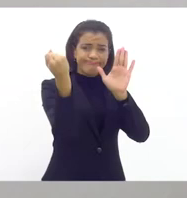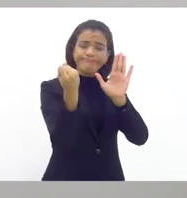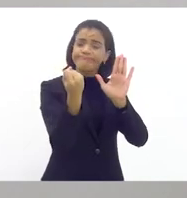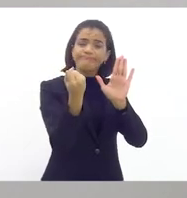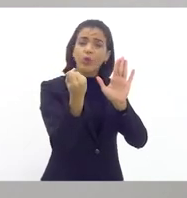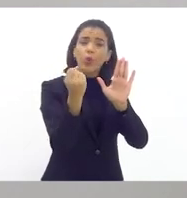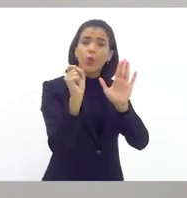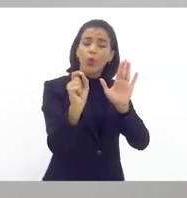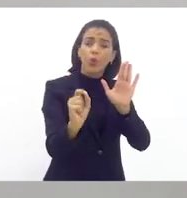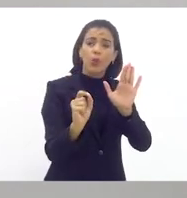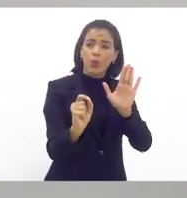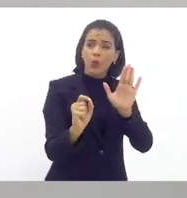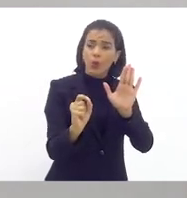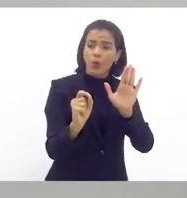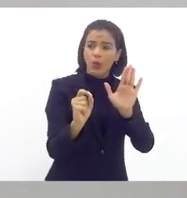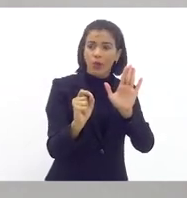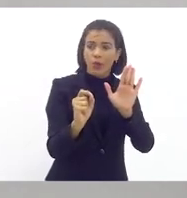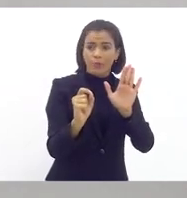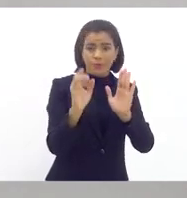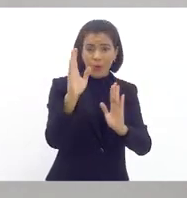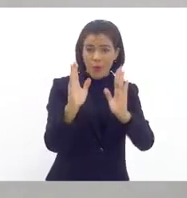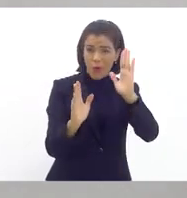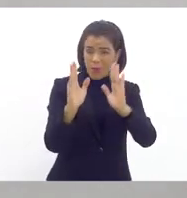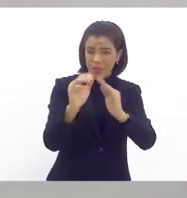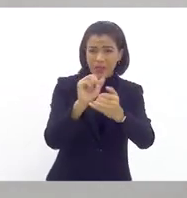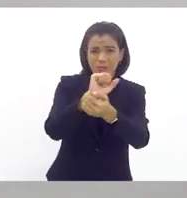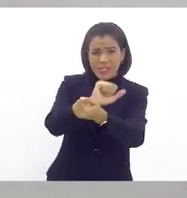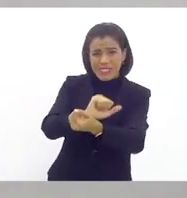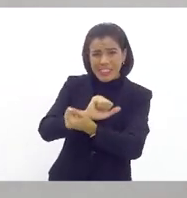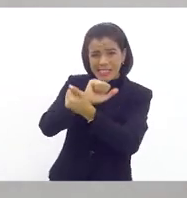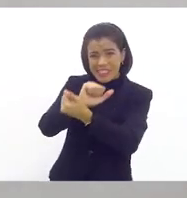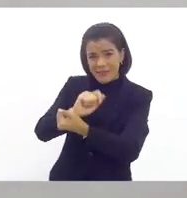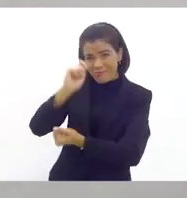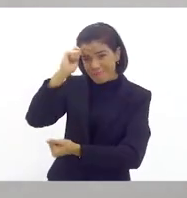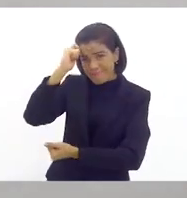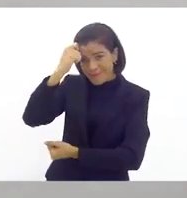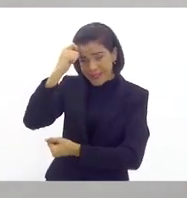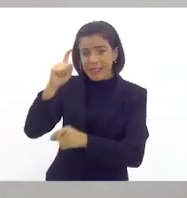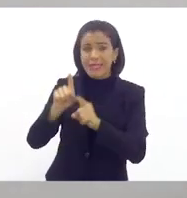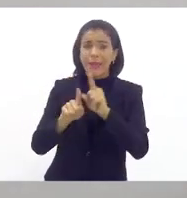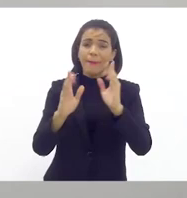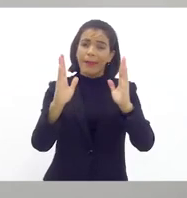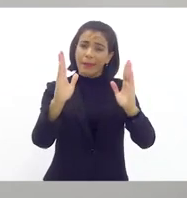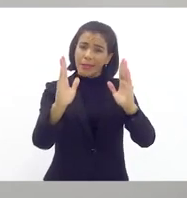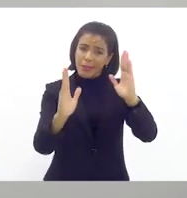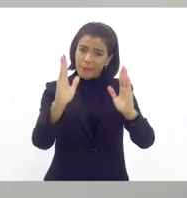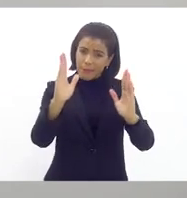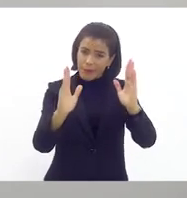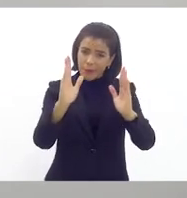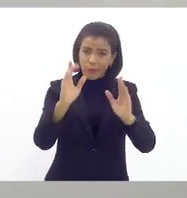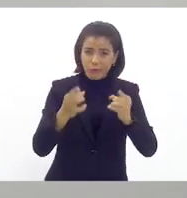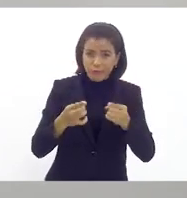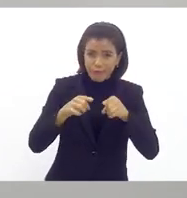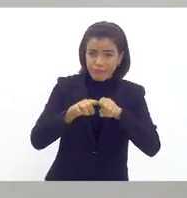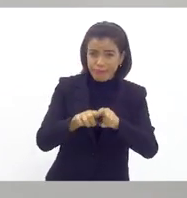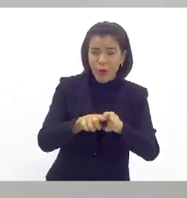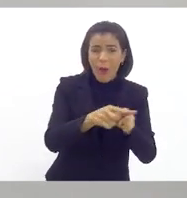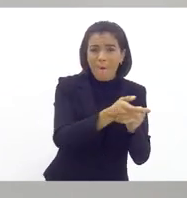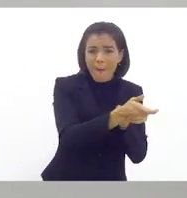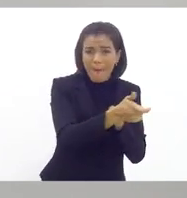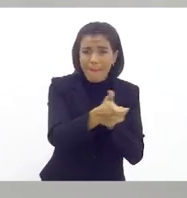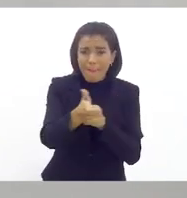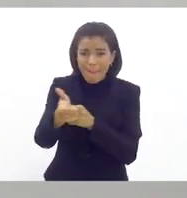por um forte período de escravidão negra e também, neste período, o extermínio do povo indígena.